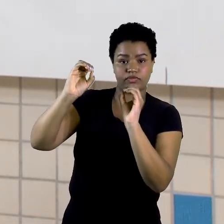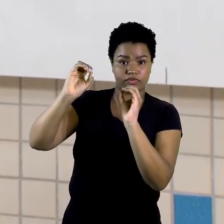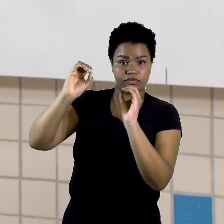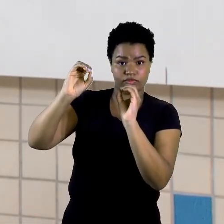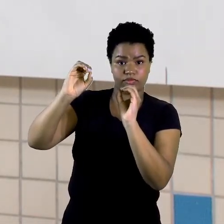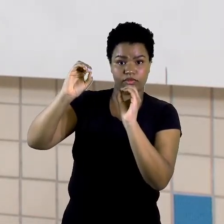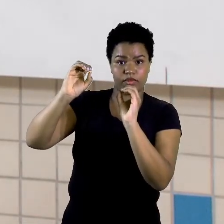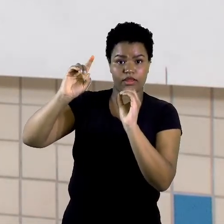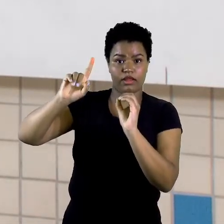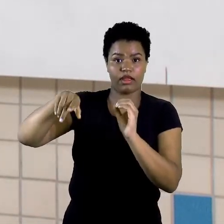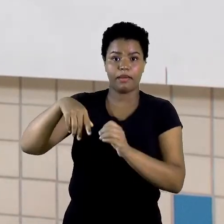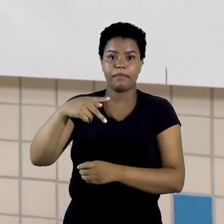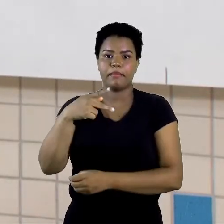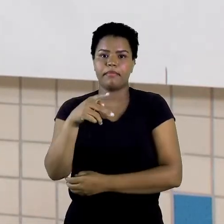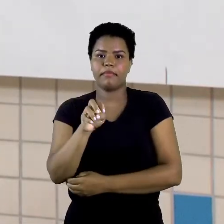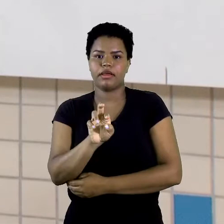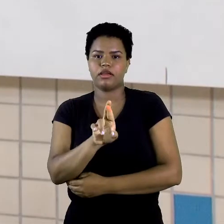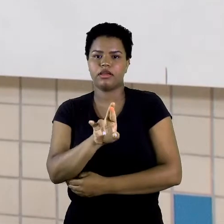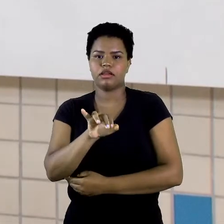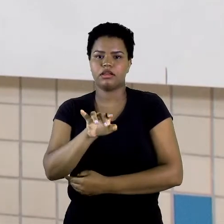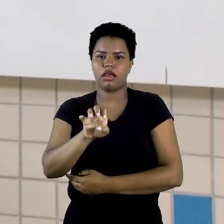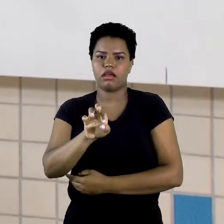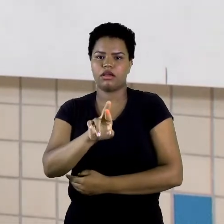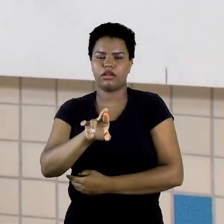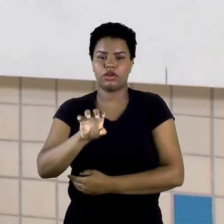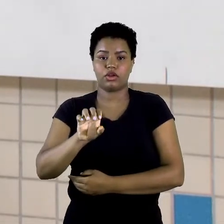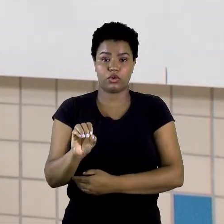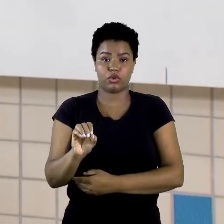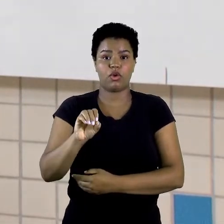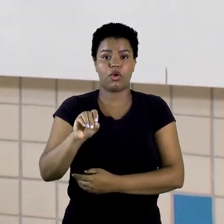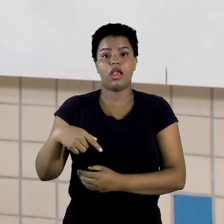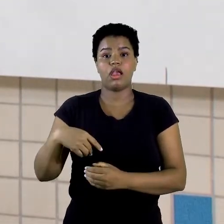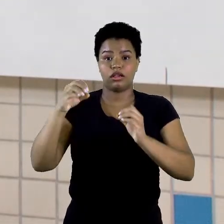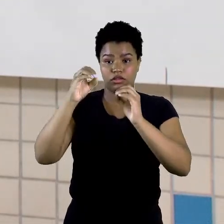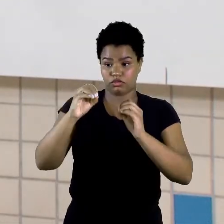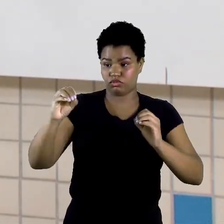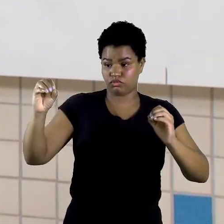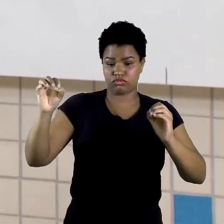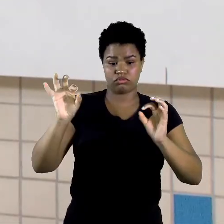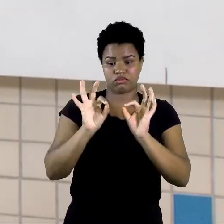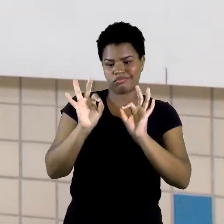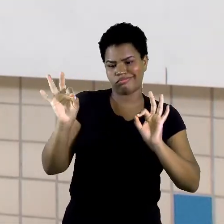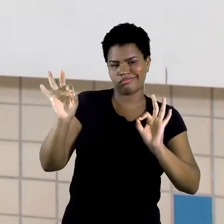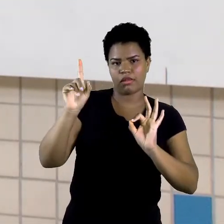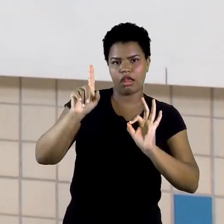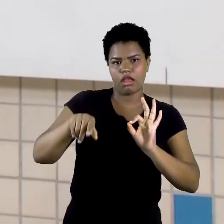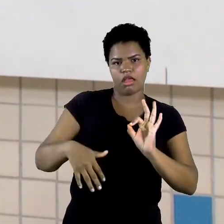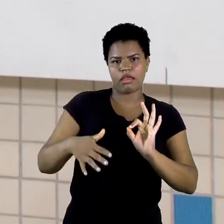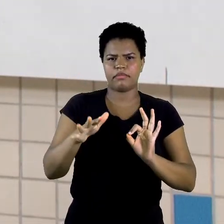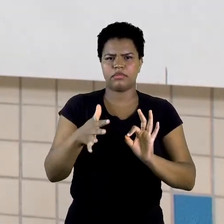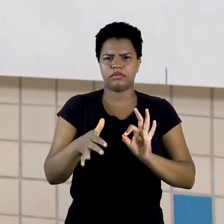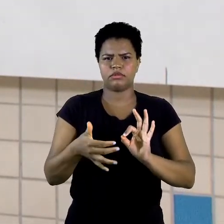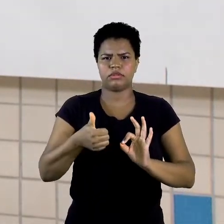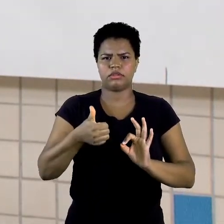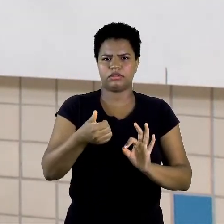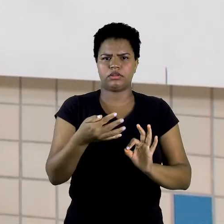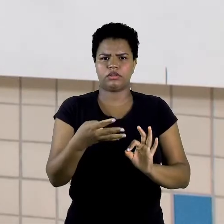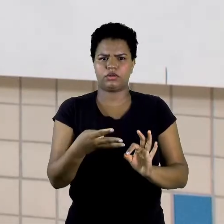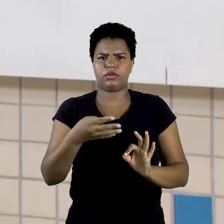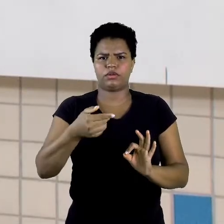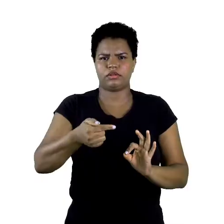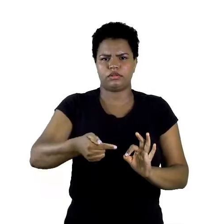denomina-se periélio, e a distância entre Terra e Sol é de aproximadamente 147 milhões